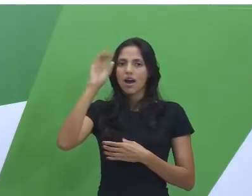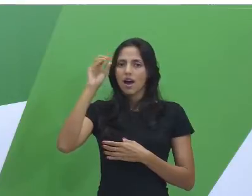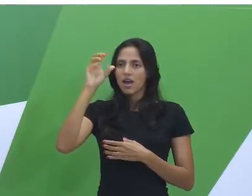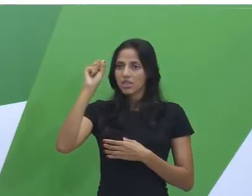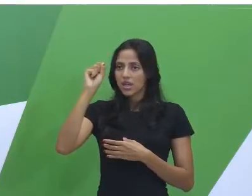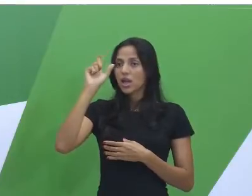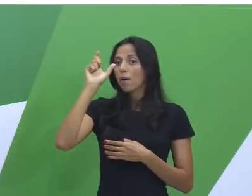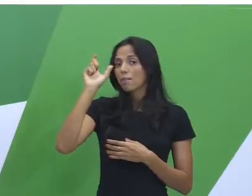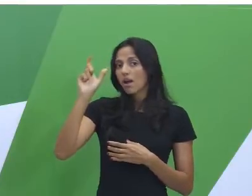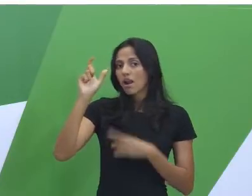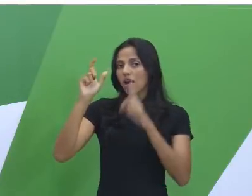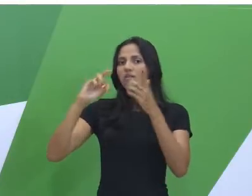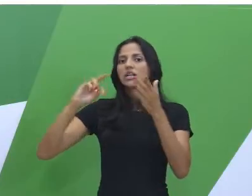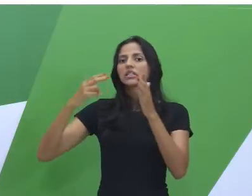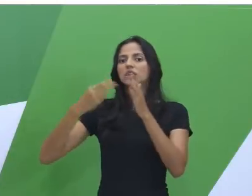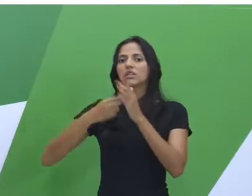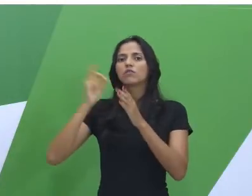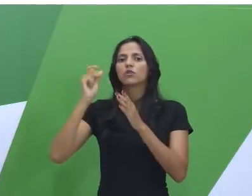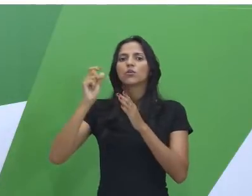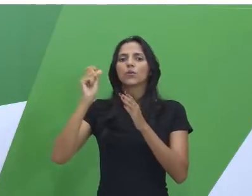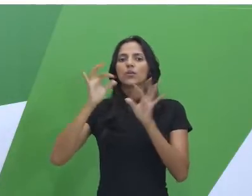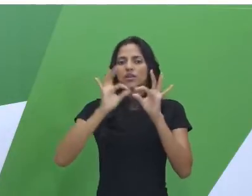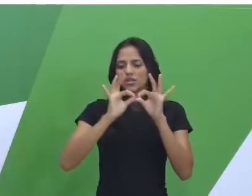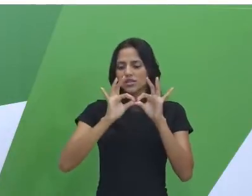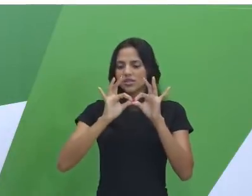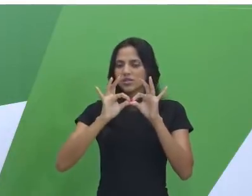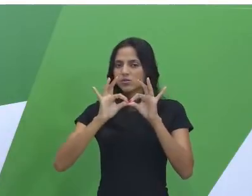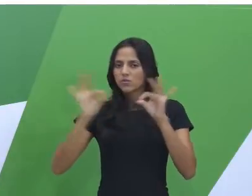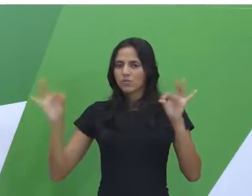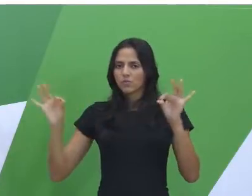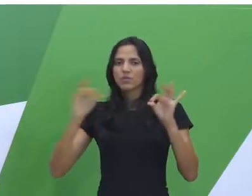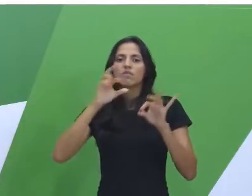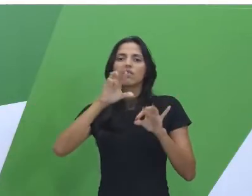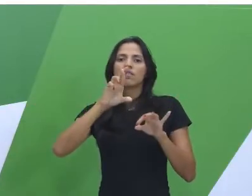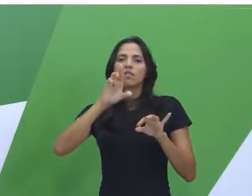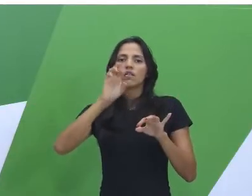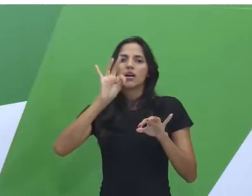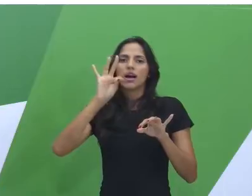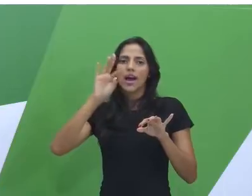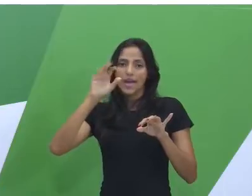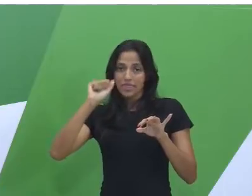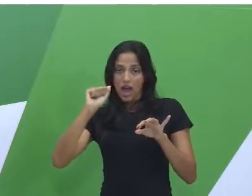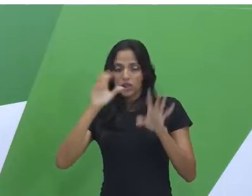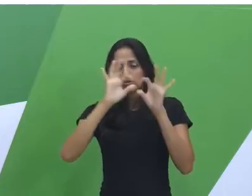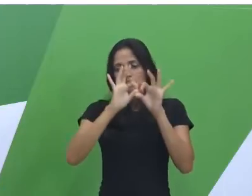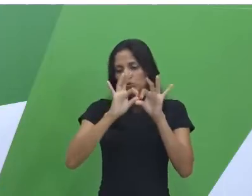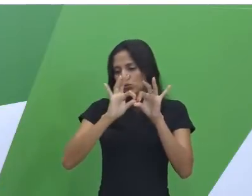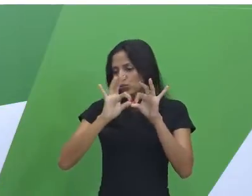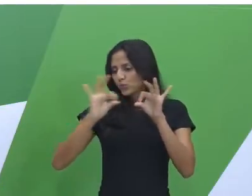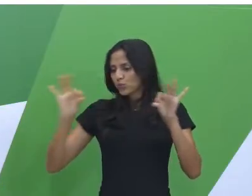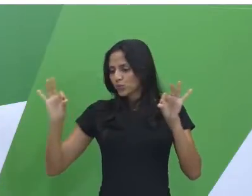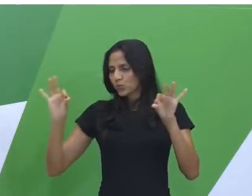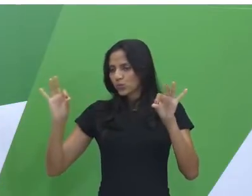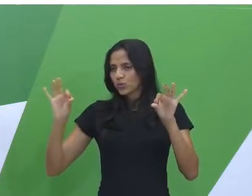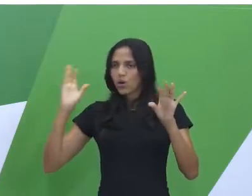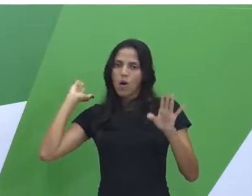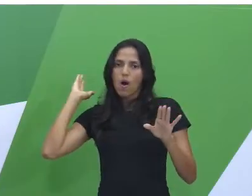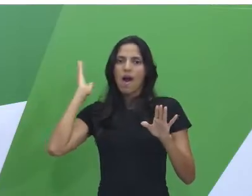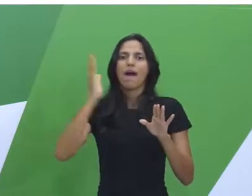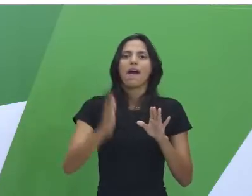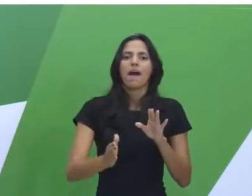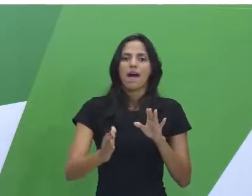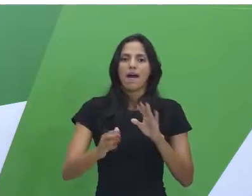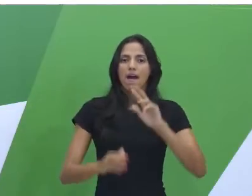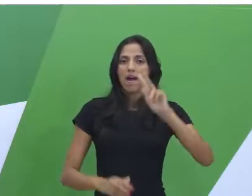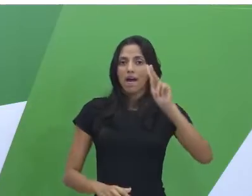representam o quê? Retas perpendiculares. Daí catetômetro, gente. É daí que vem a origem.